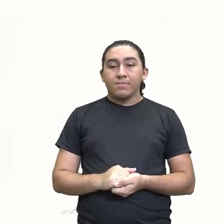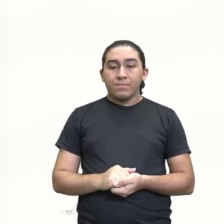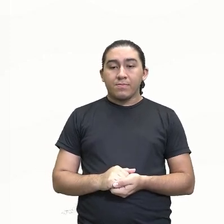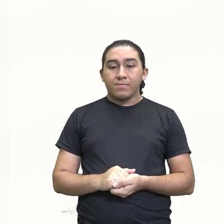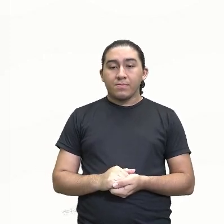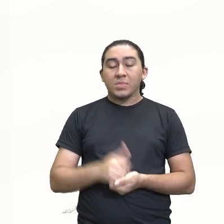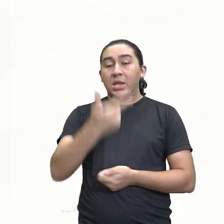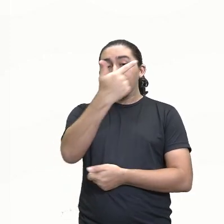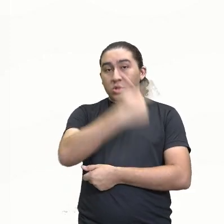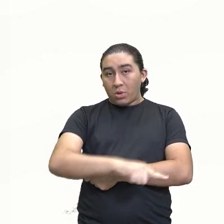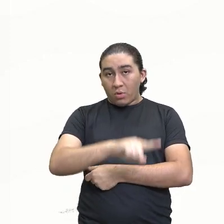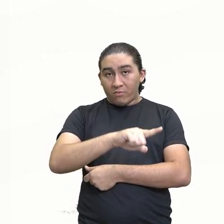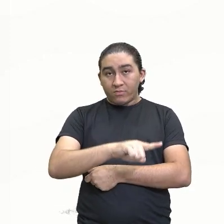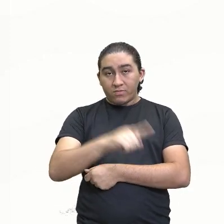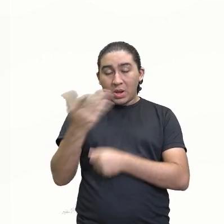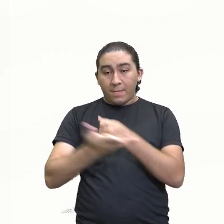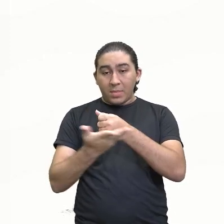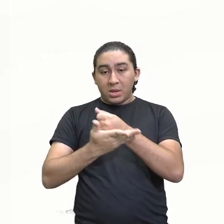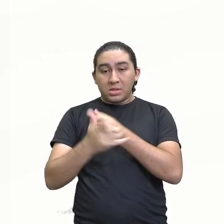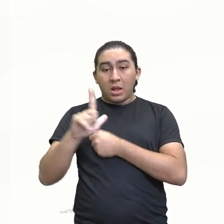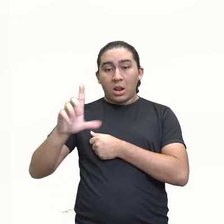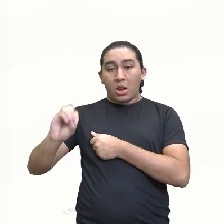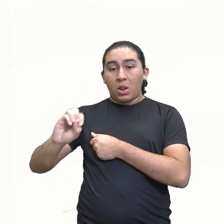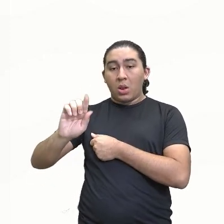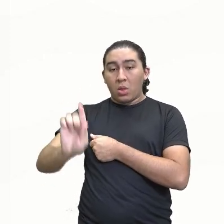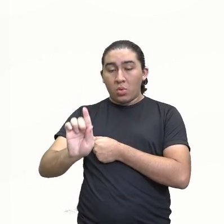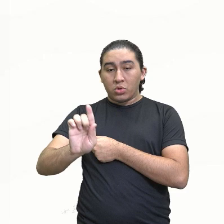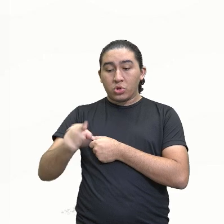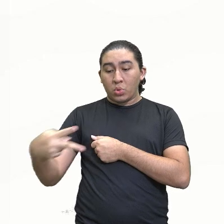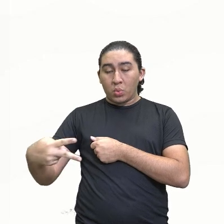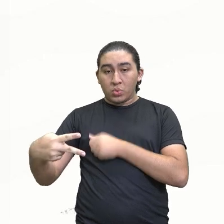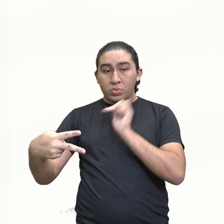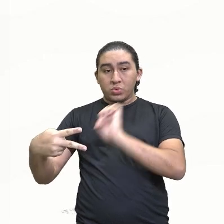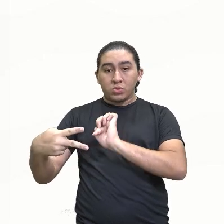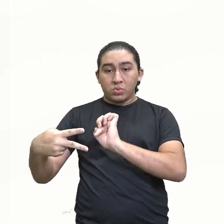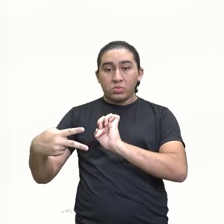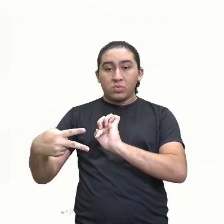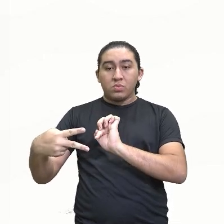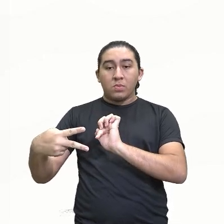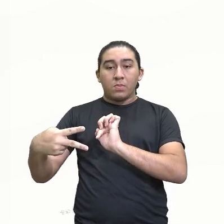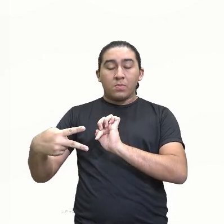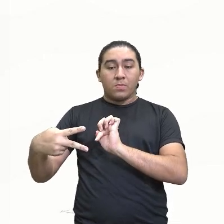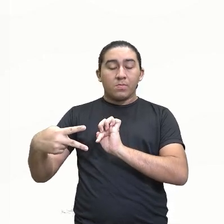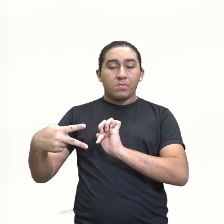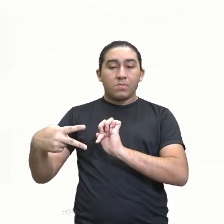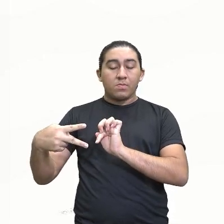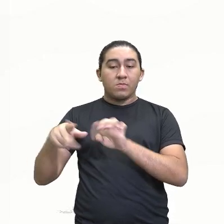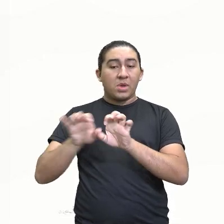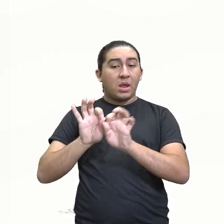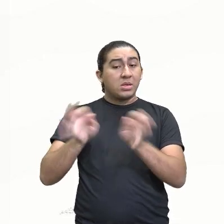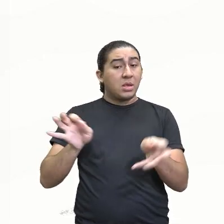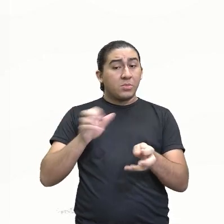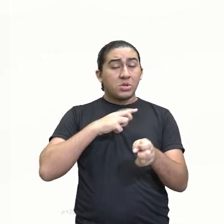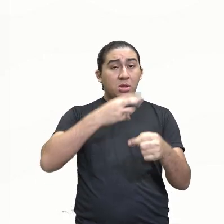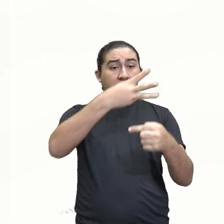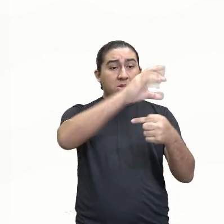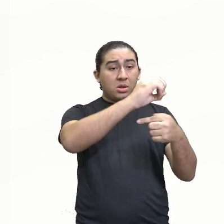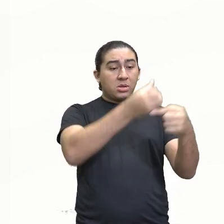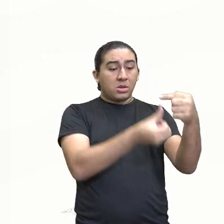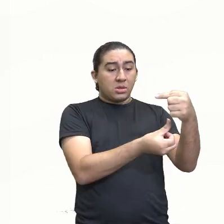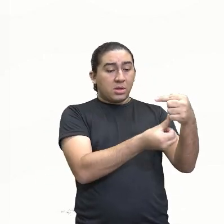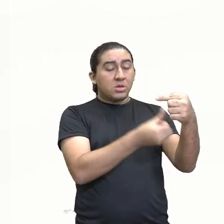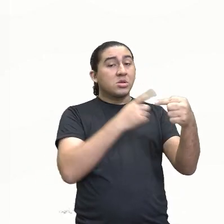você repete aqui a base, que é log na base 2, e você aqui, ó, faz aí a divisão